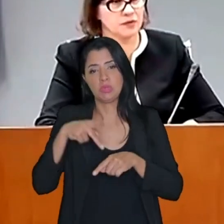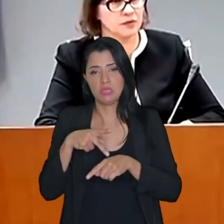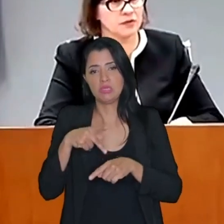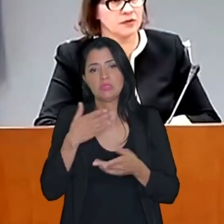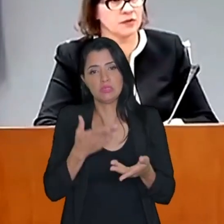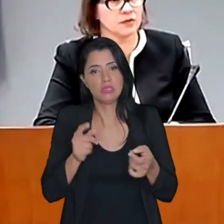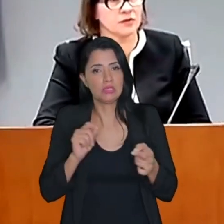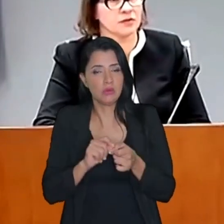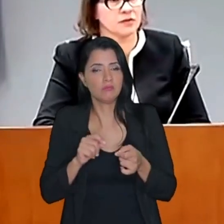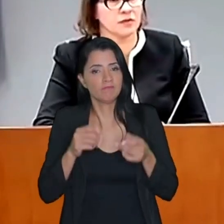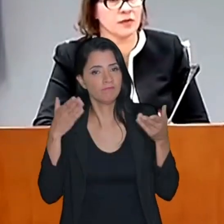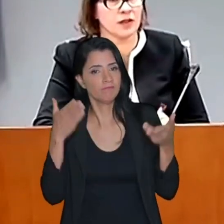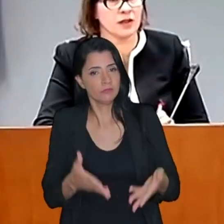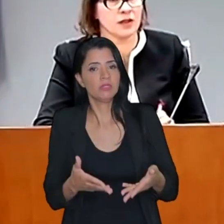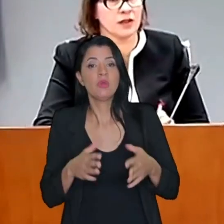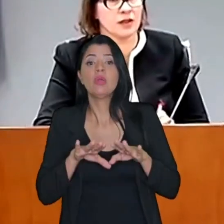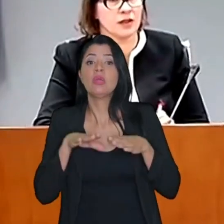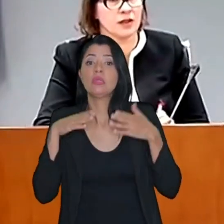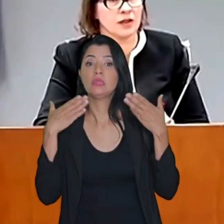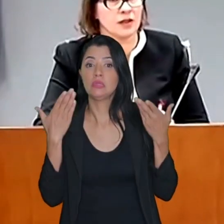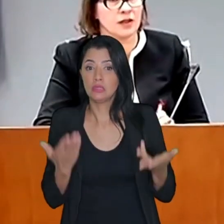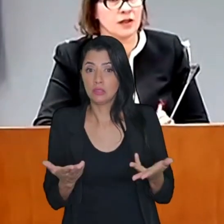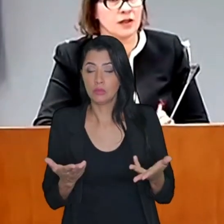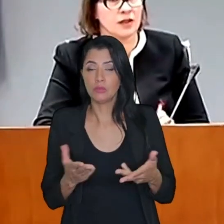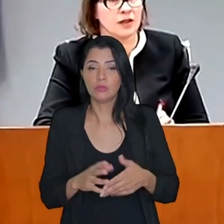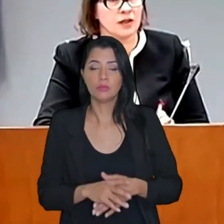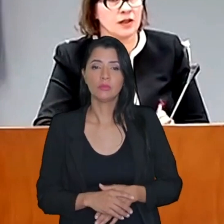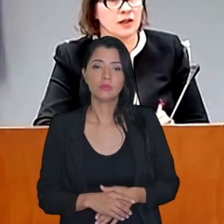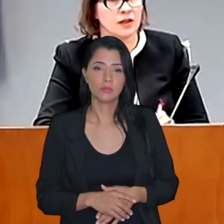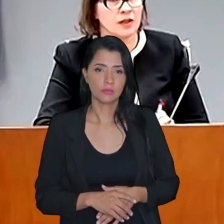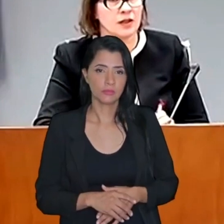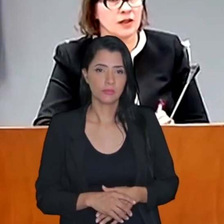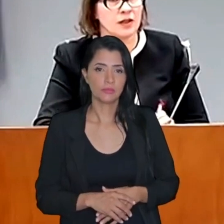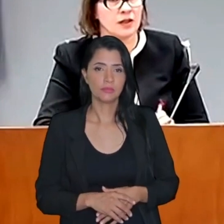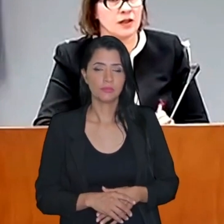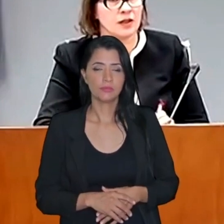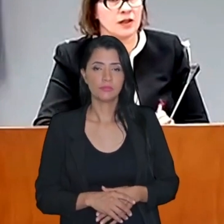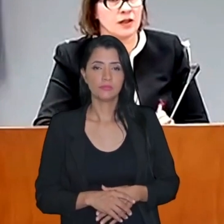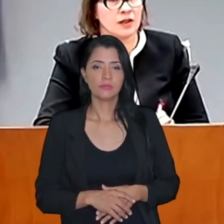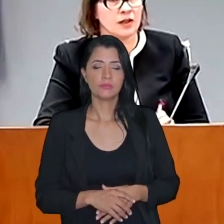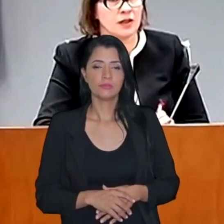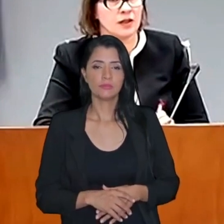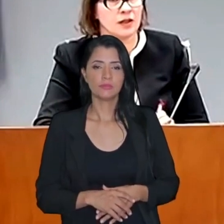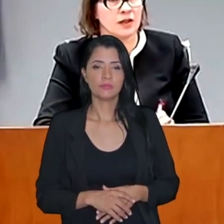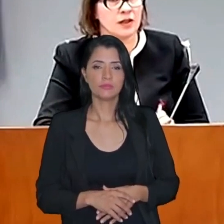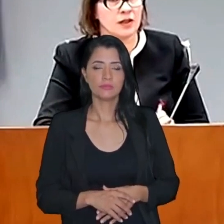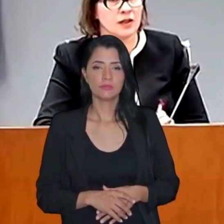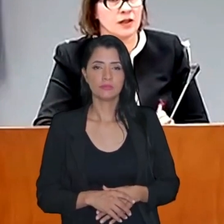subscrevendo. Então,